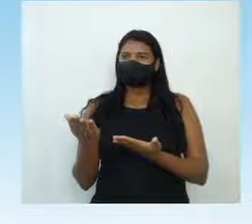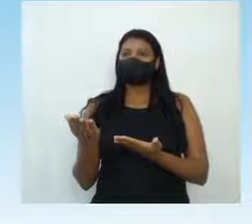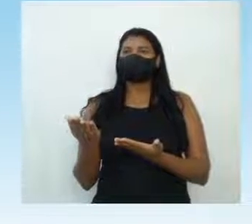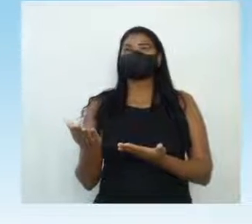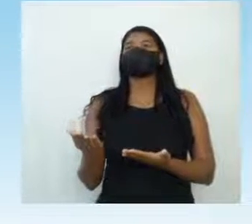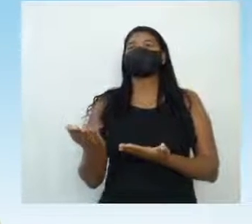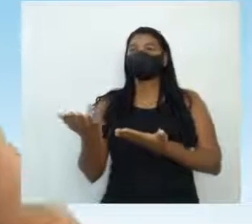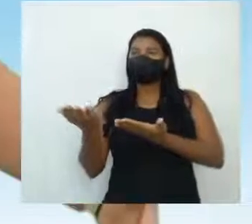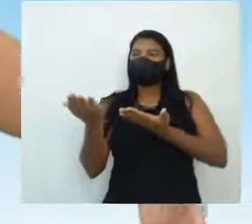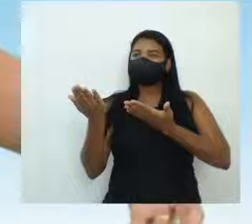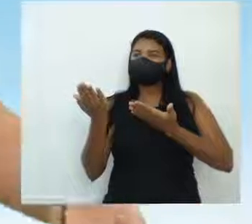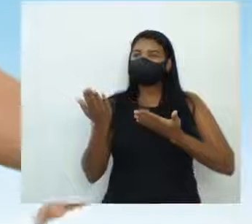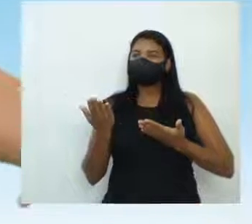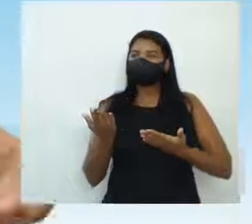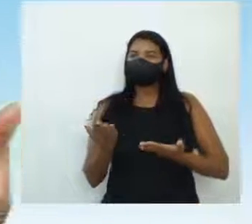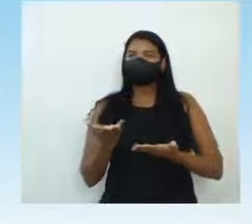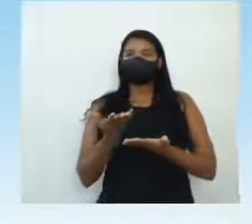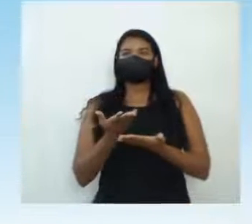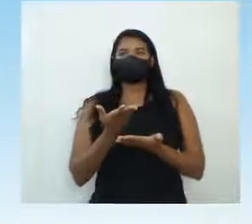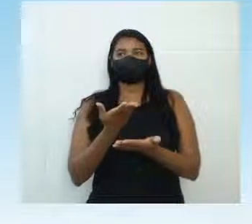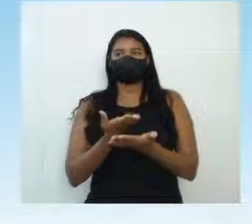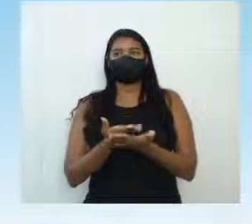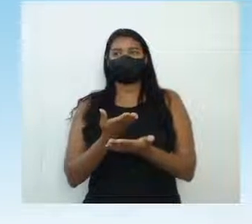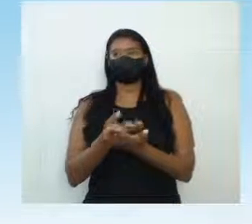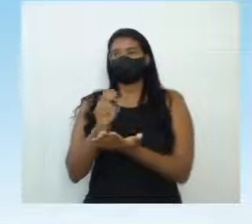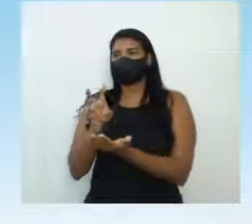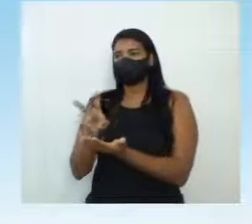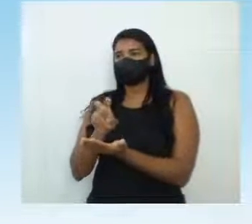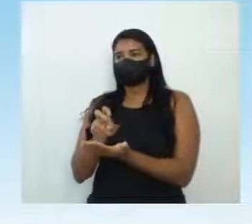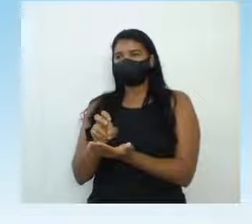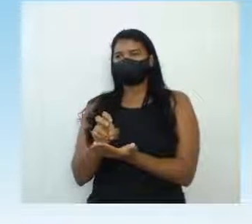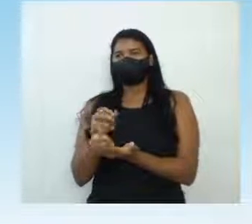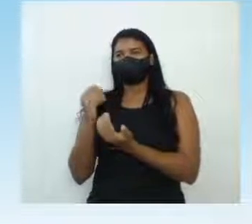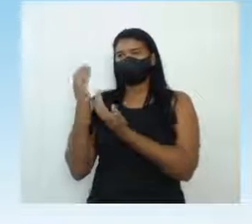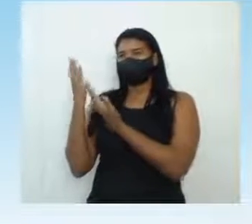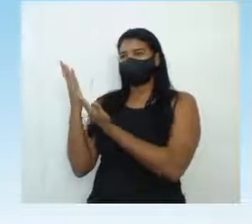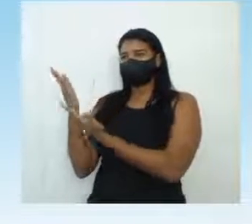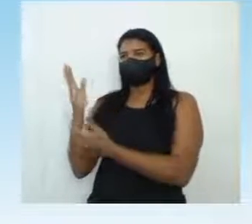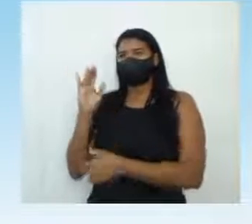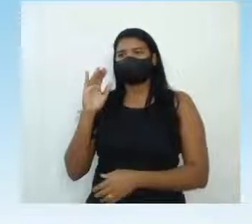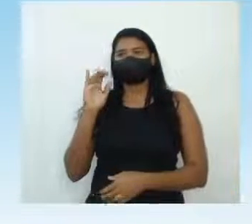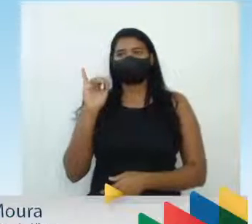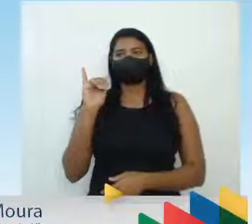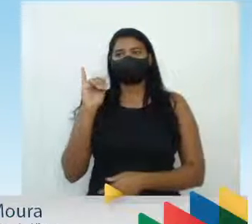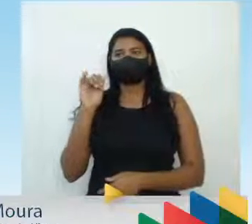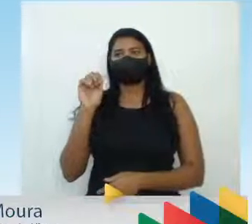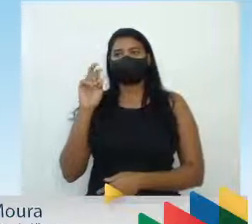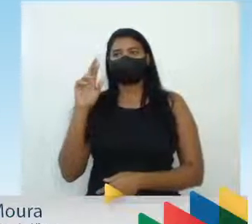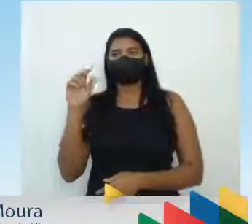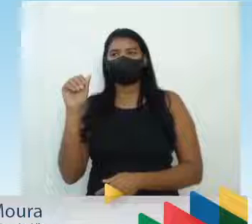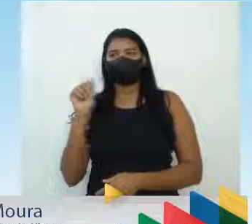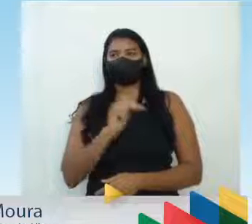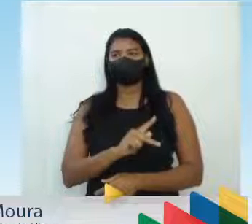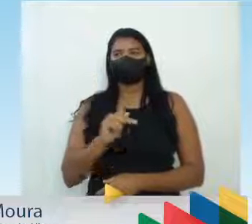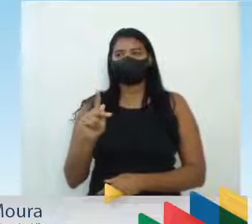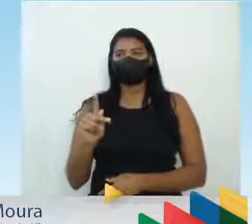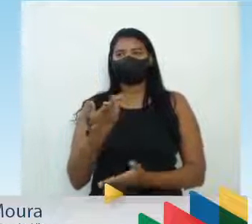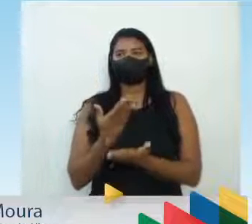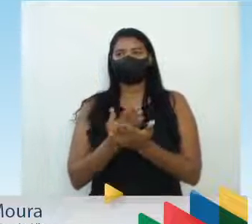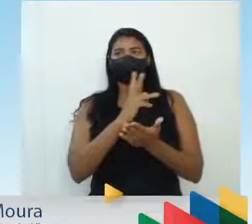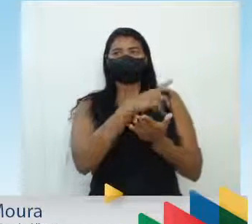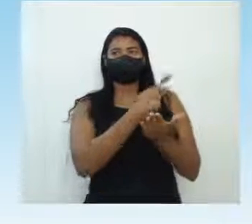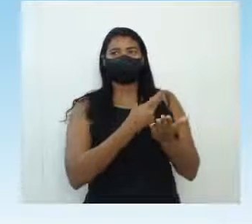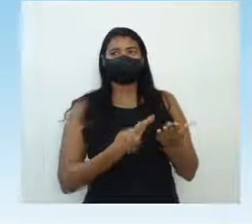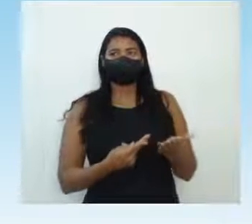pessoal, sejam bem-vindos a mais uma aula do EducaPE. Eu sou Yara Rocha e hoje a gente tem a nossa aula de artes e